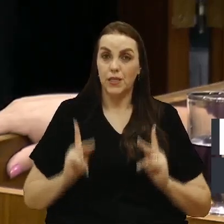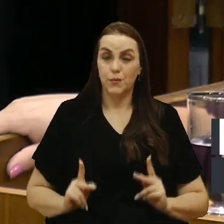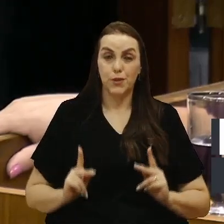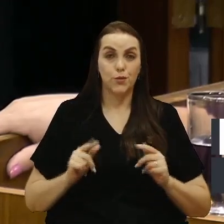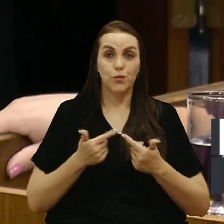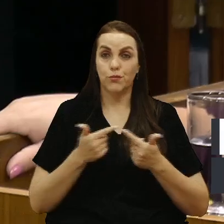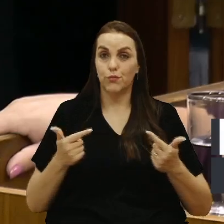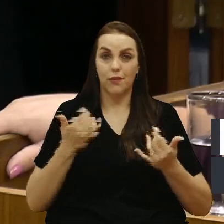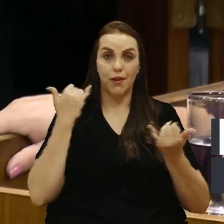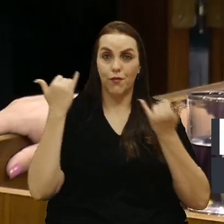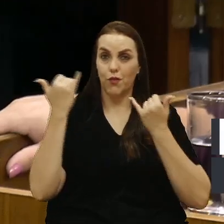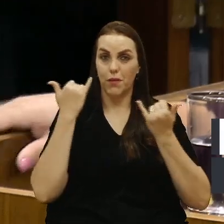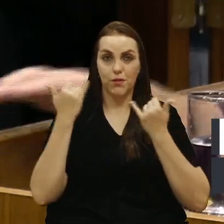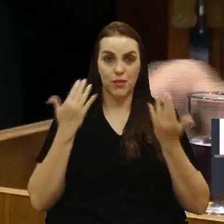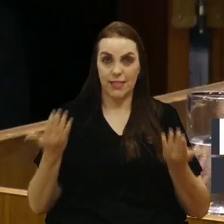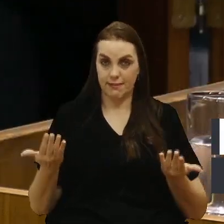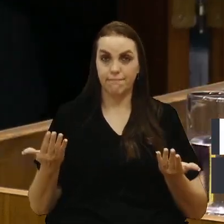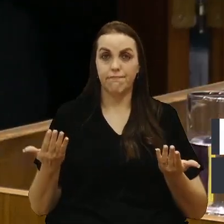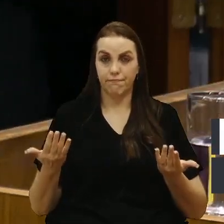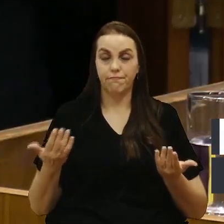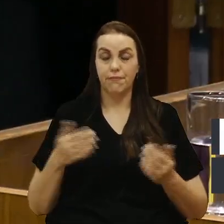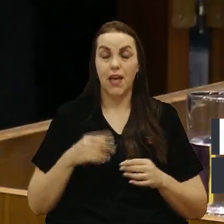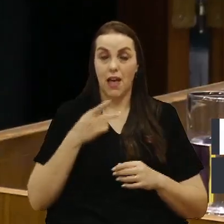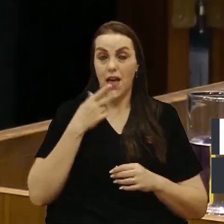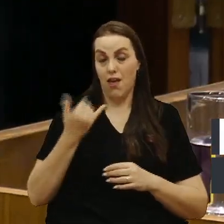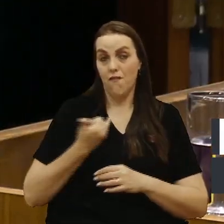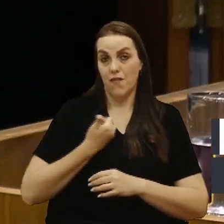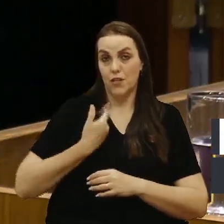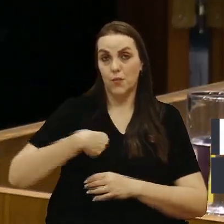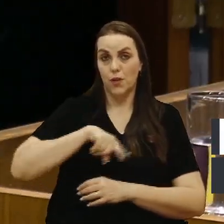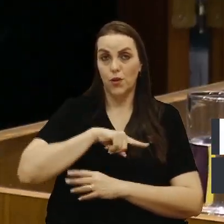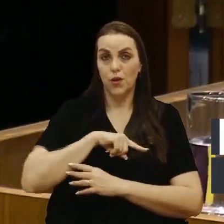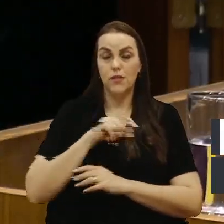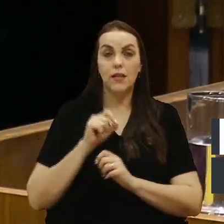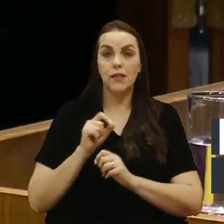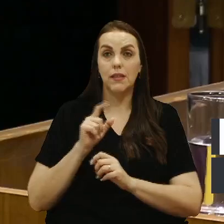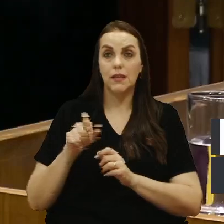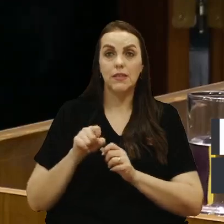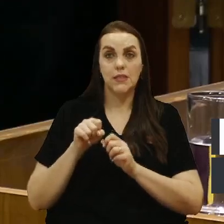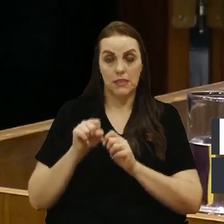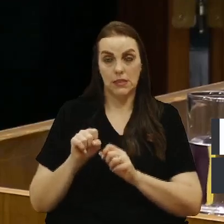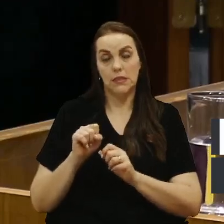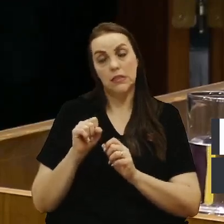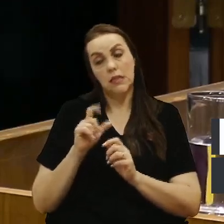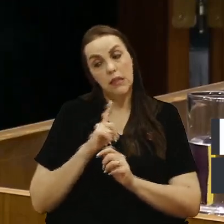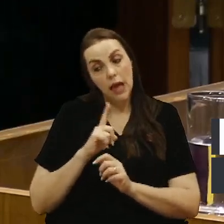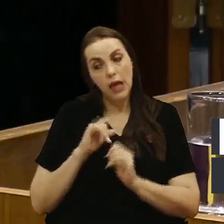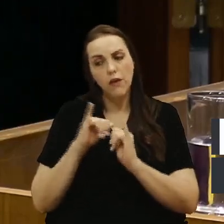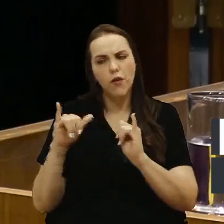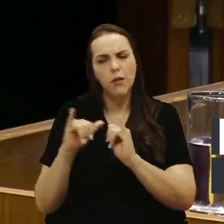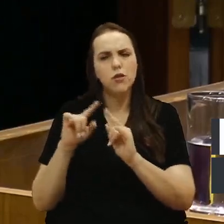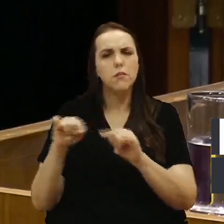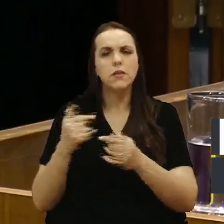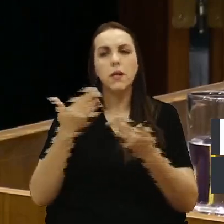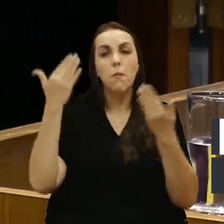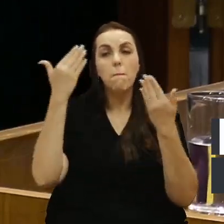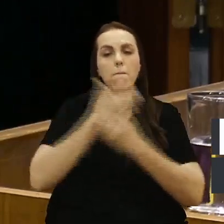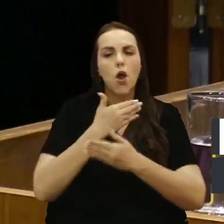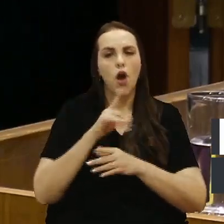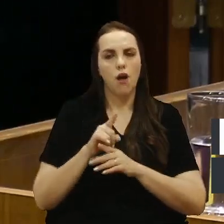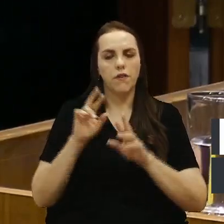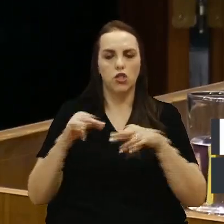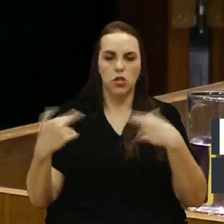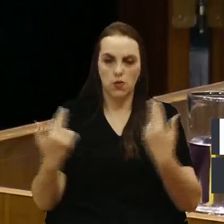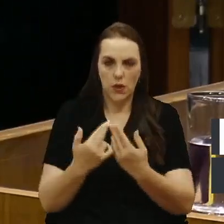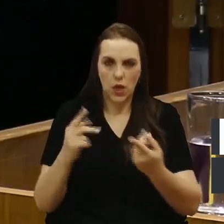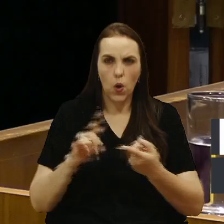sem informações, é o que elas nos dizem, daqui a pouco elas são passadas, mas então a gente quer a comprovação dessas